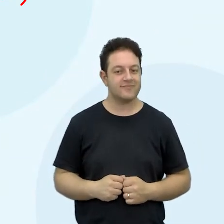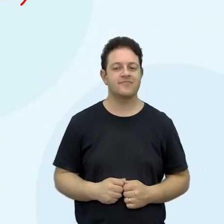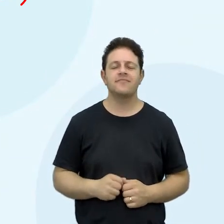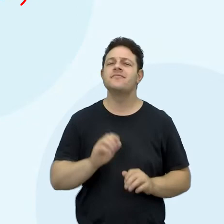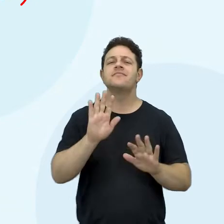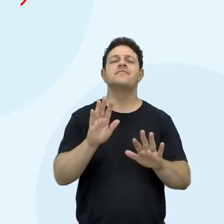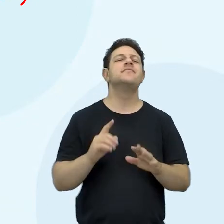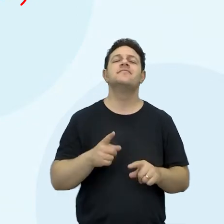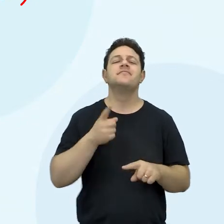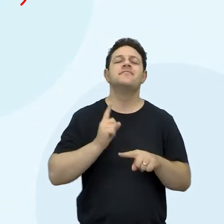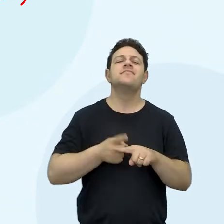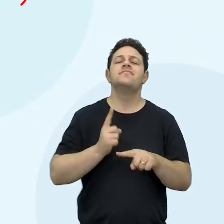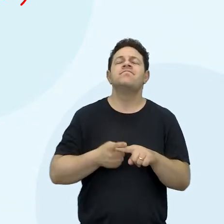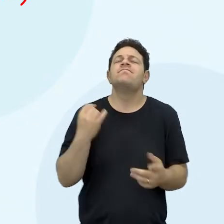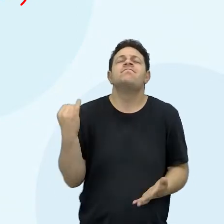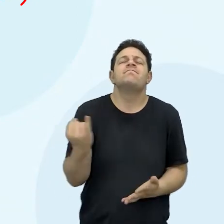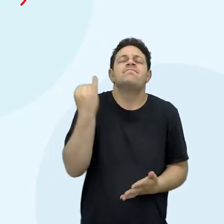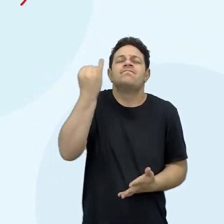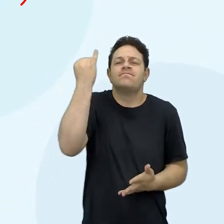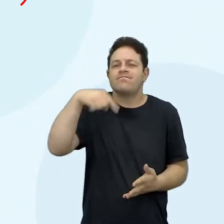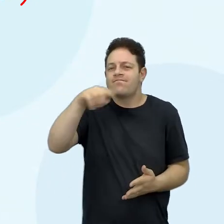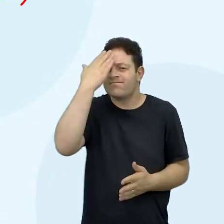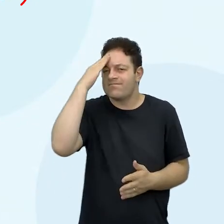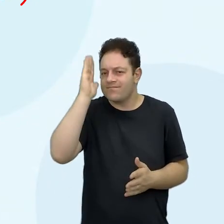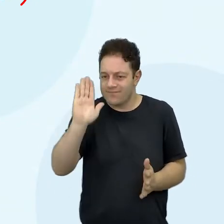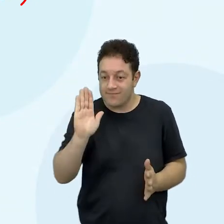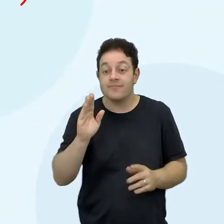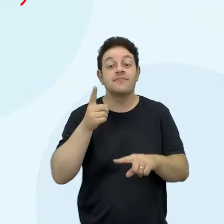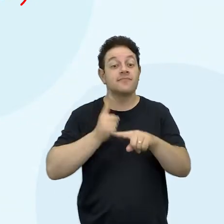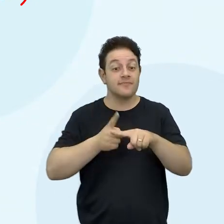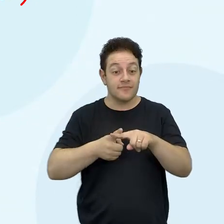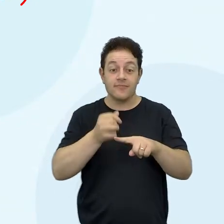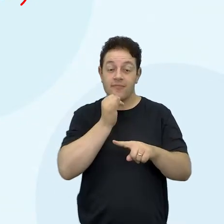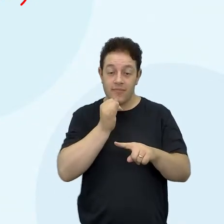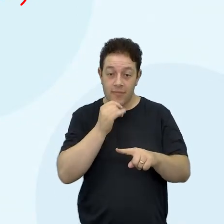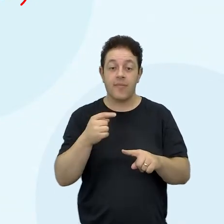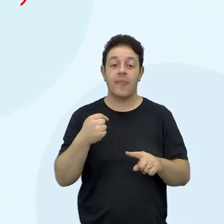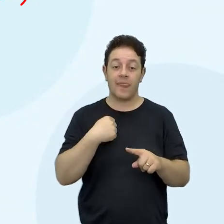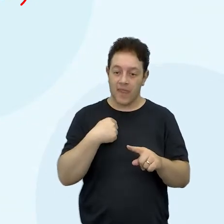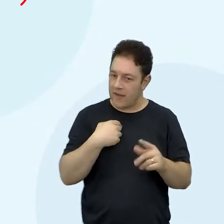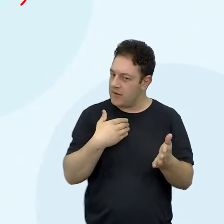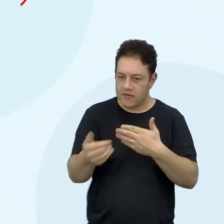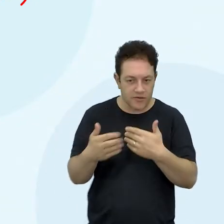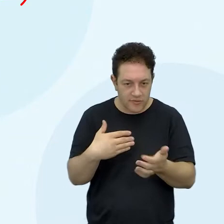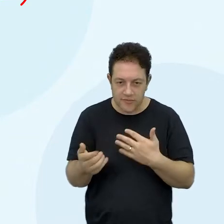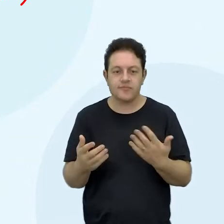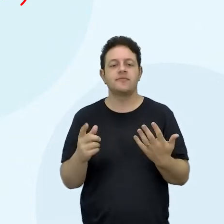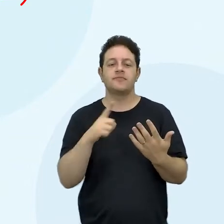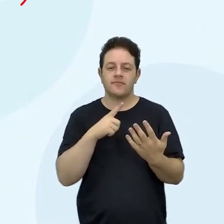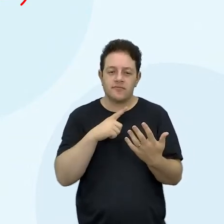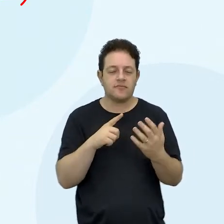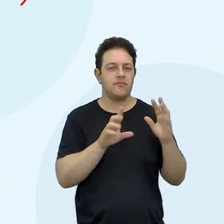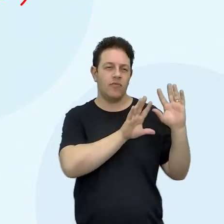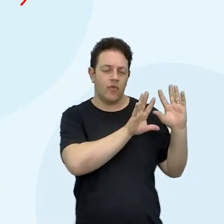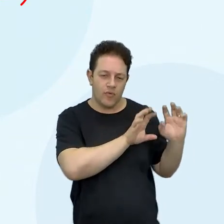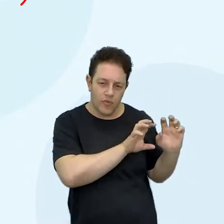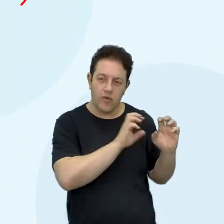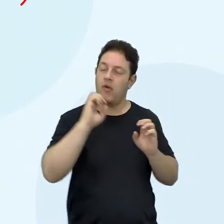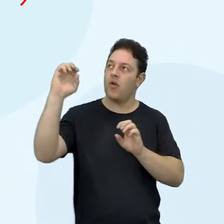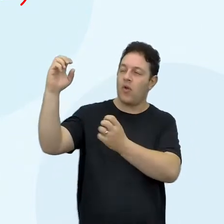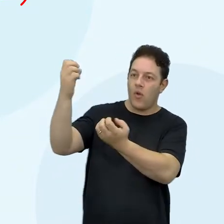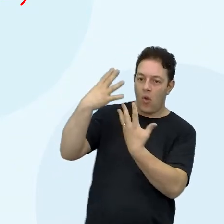Por que isso é importante? Ora, porque é importante que quando eu reduzo ali, ainda que eu tenha um jogo de sombra e luz e tudo